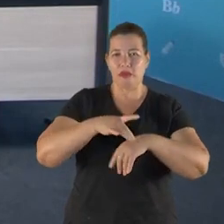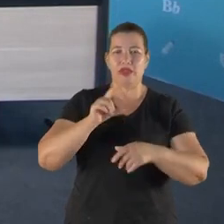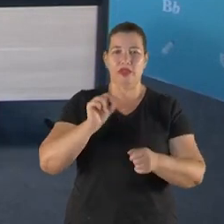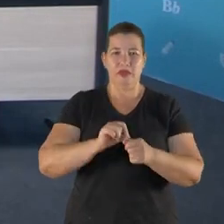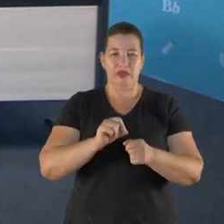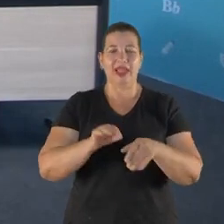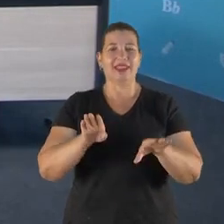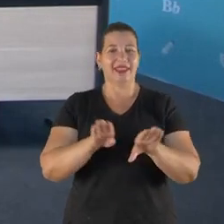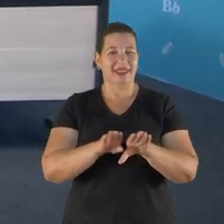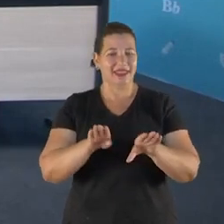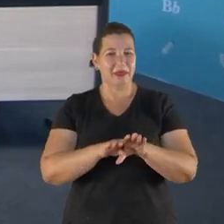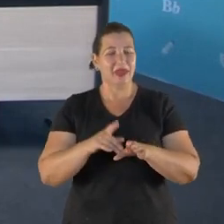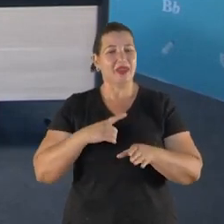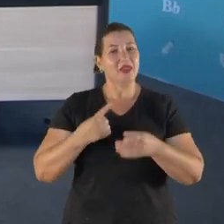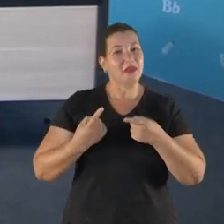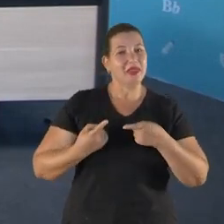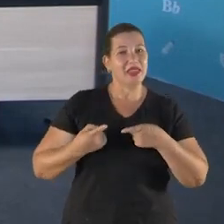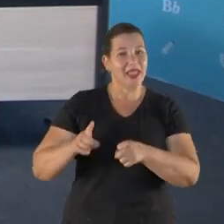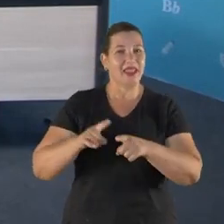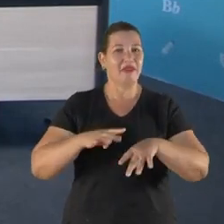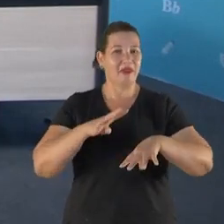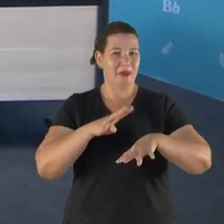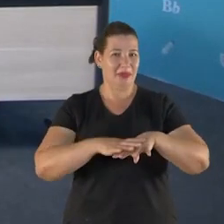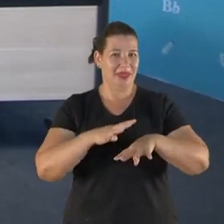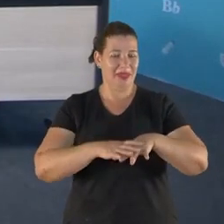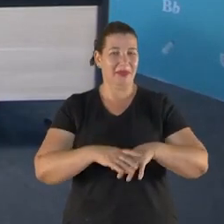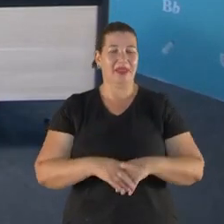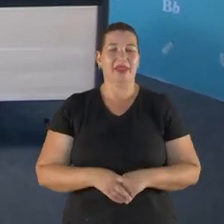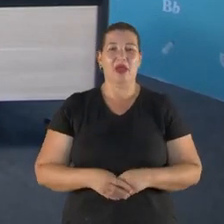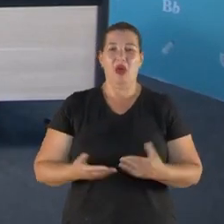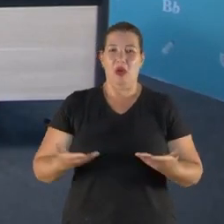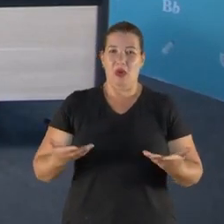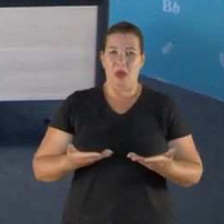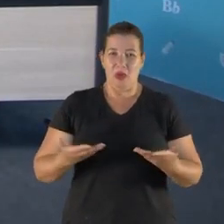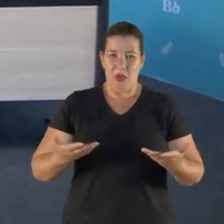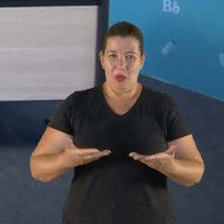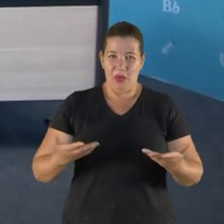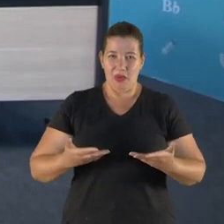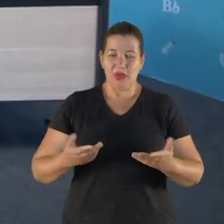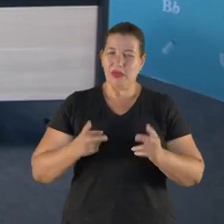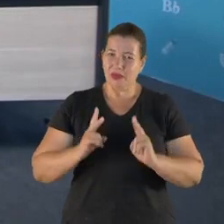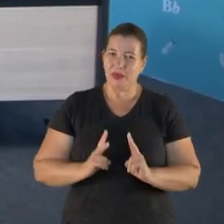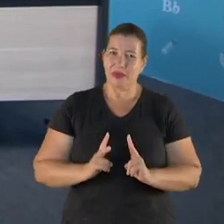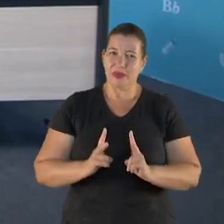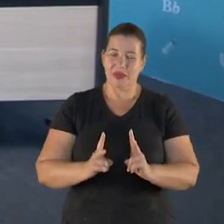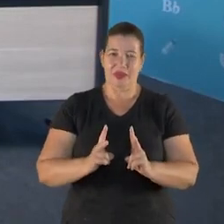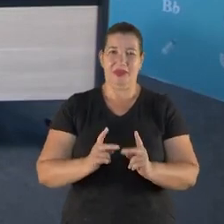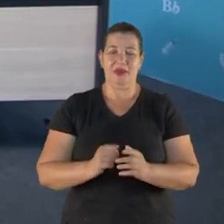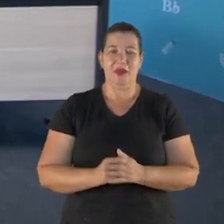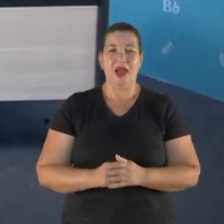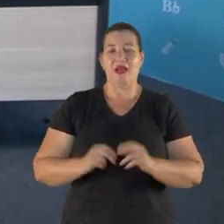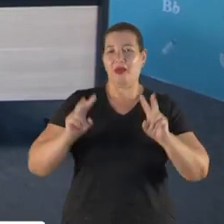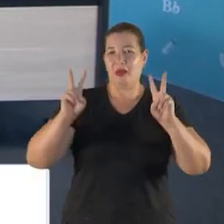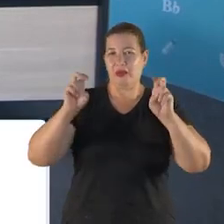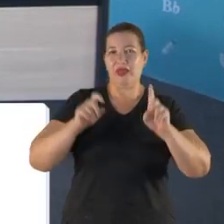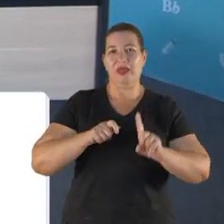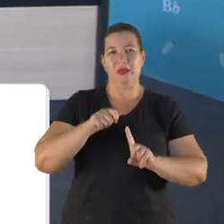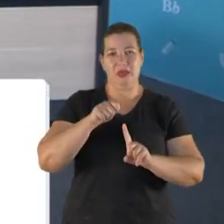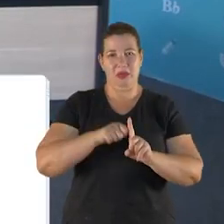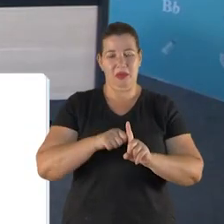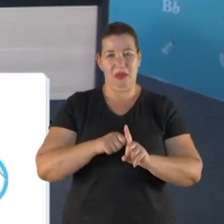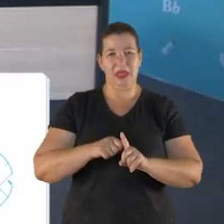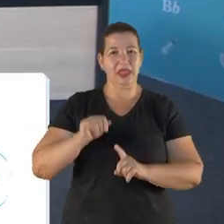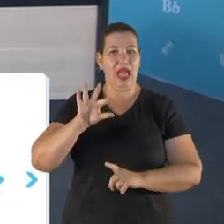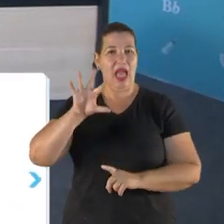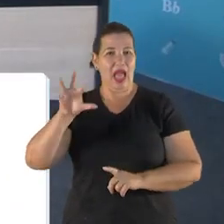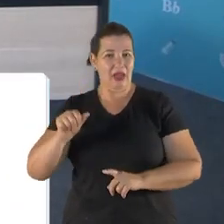também testamos nossos conhecimentos com desafios de matemática. Na aula de hoje, vamos continuar com o nosso